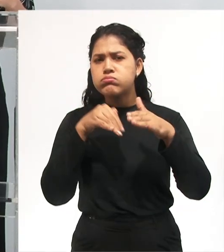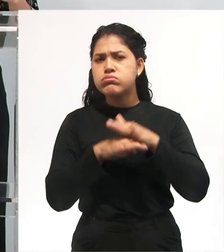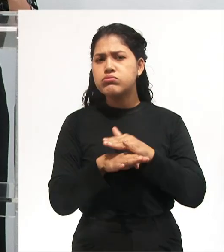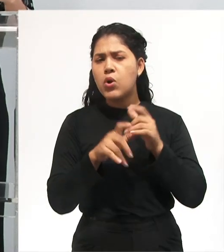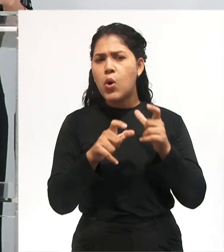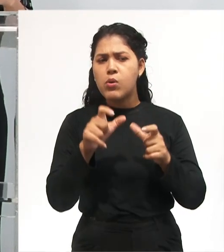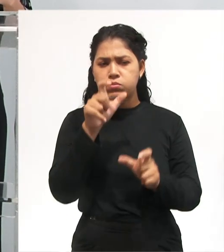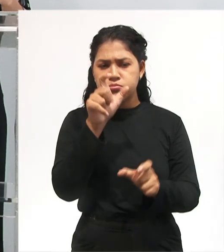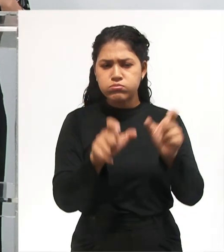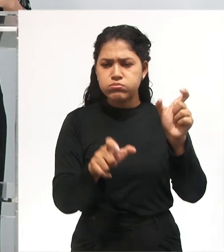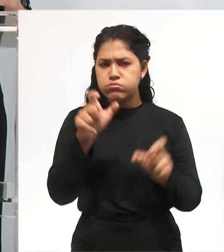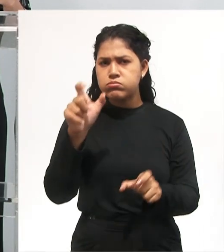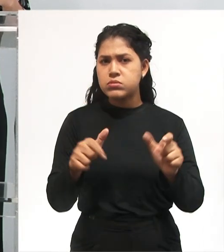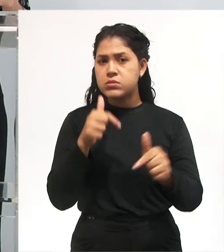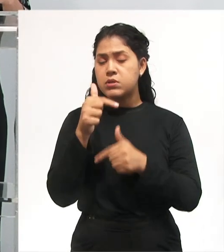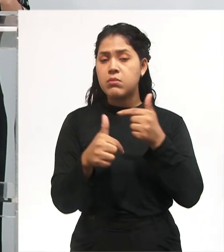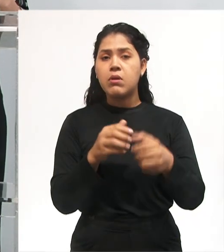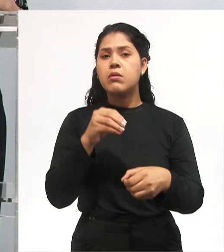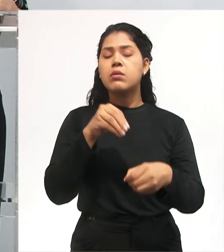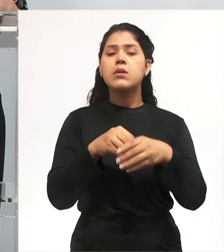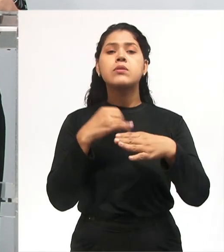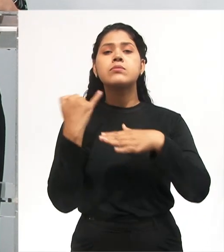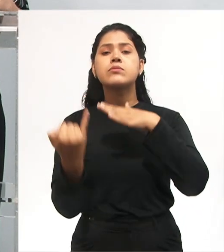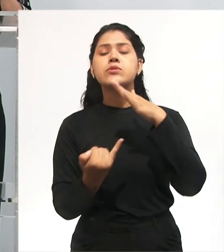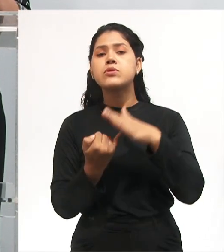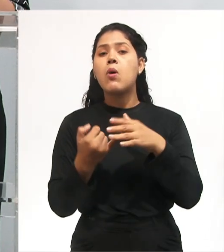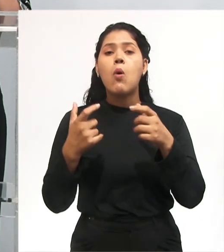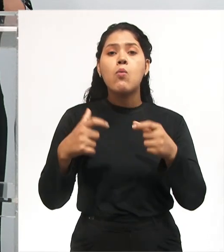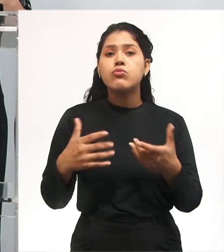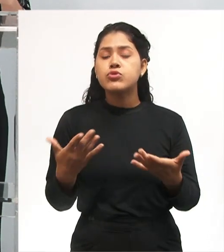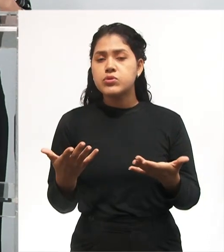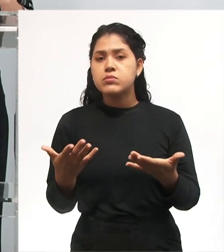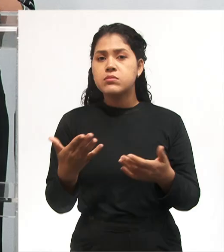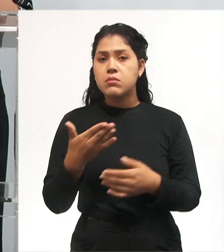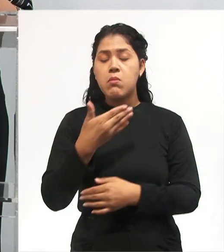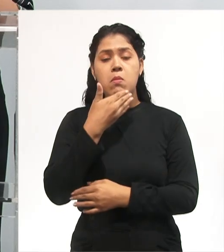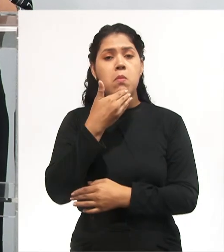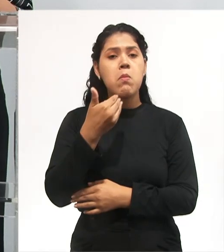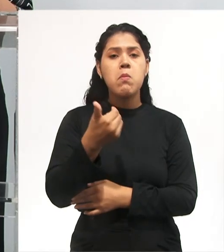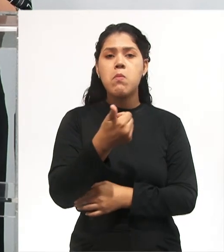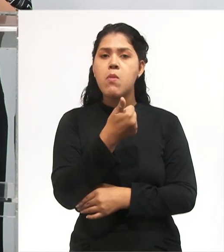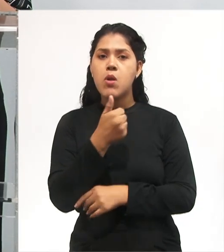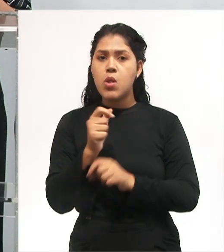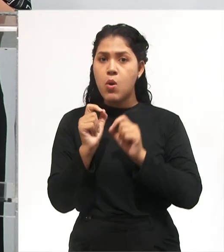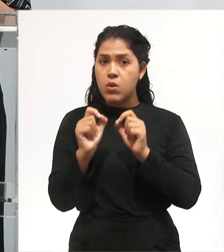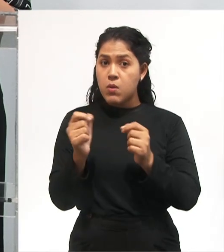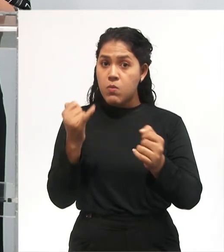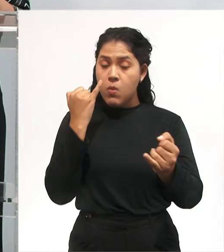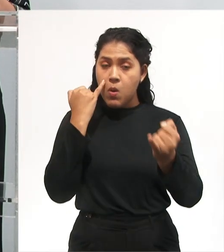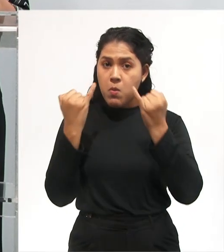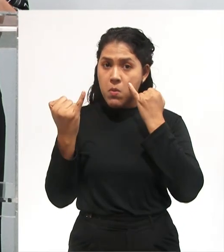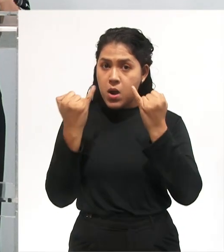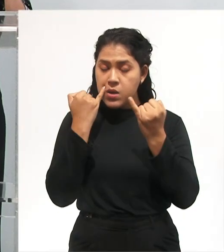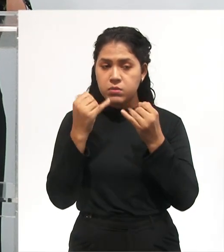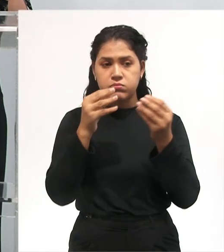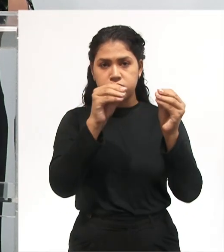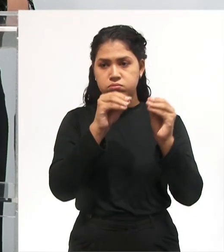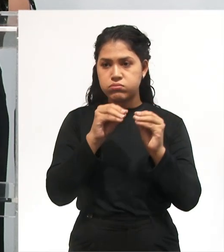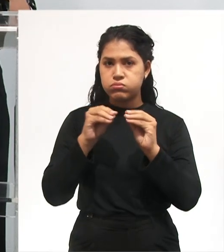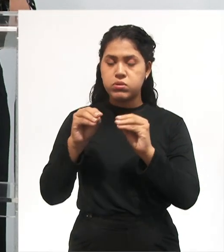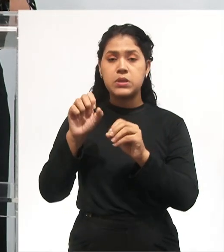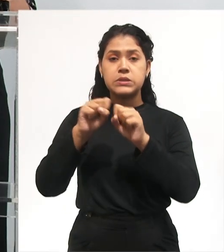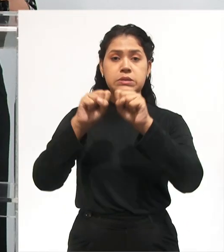informações das pessoas que trabalham dentro da organização? O ideal é que essas informações estejam